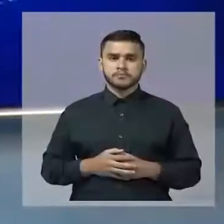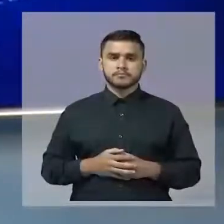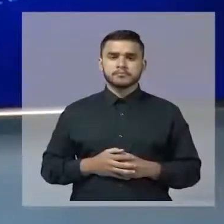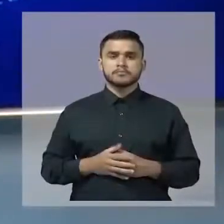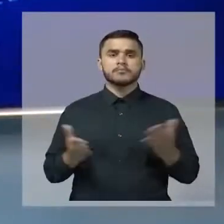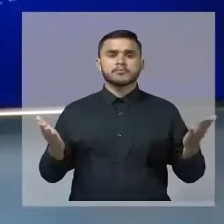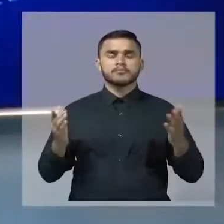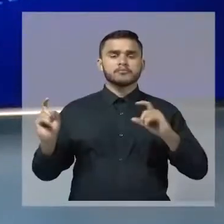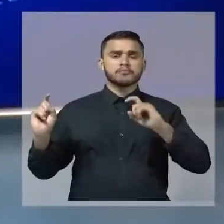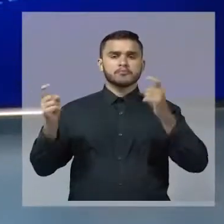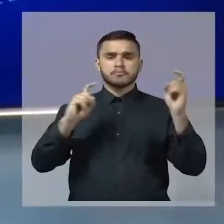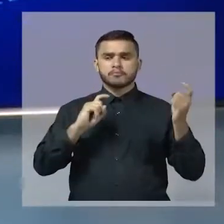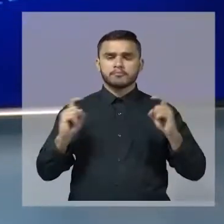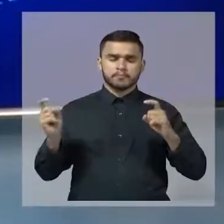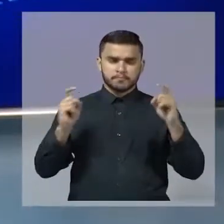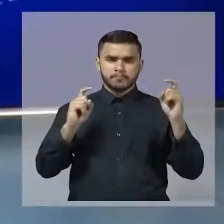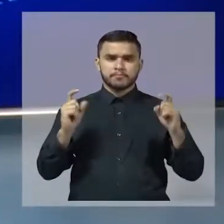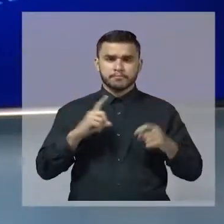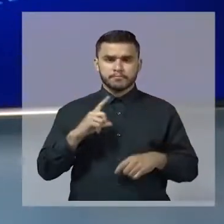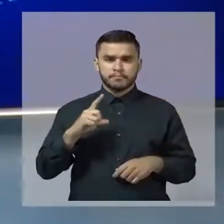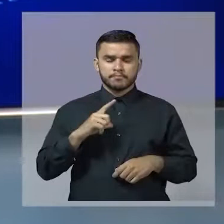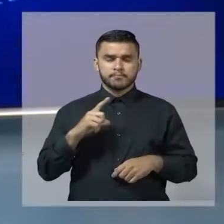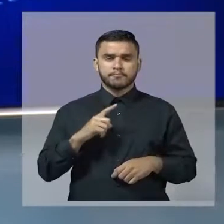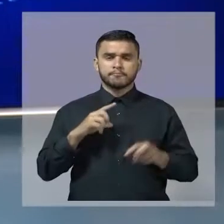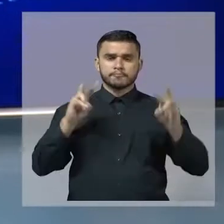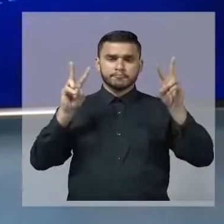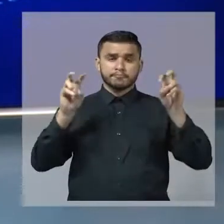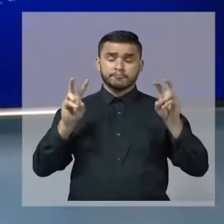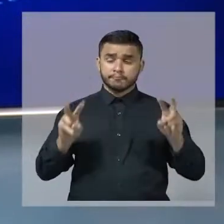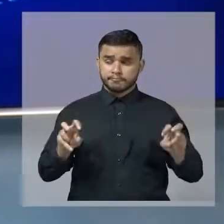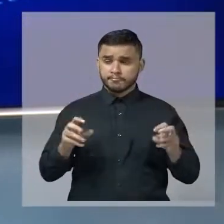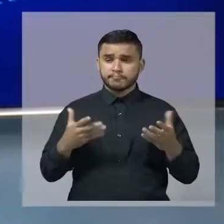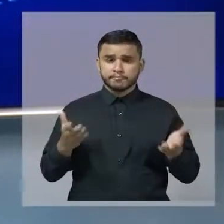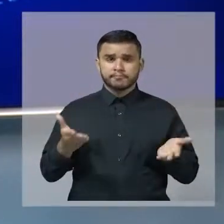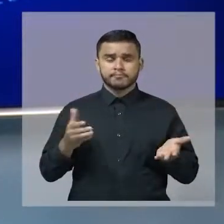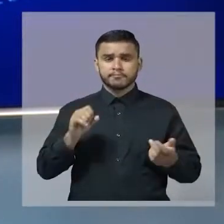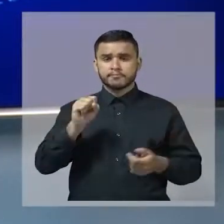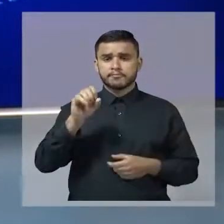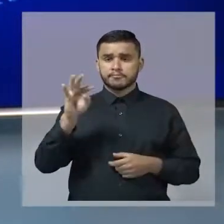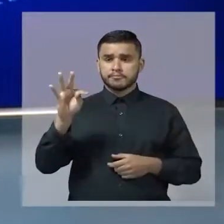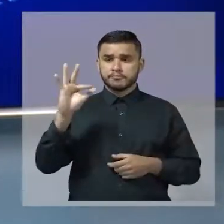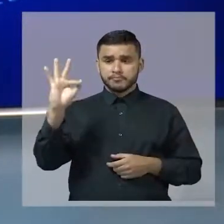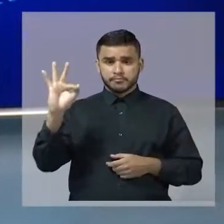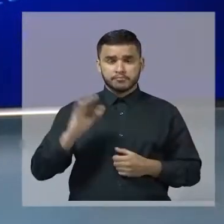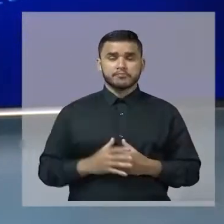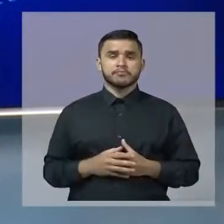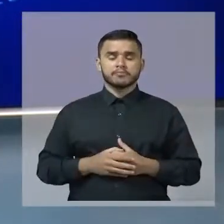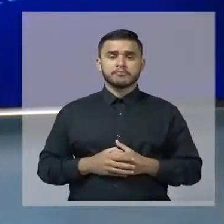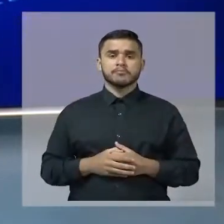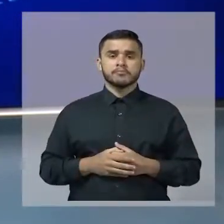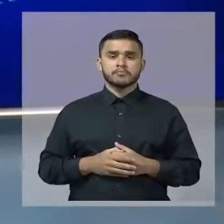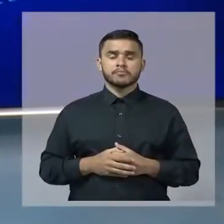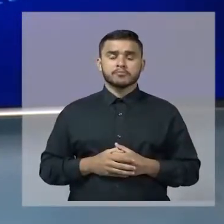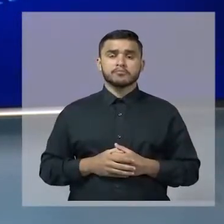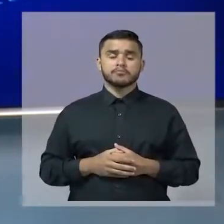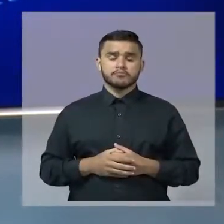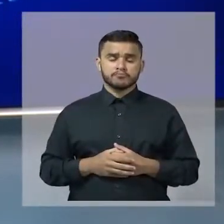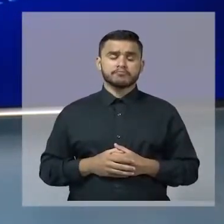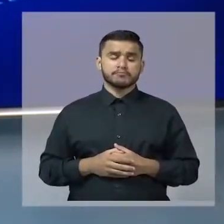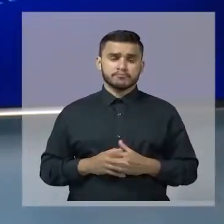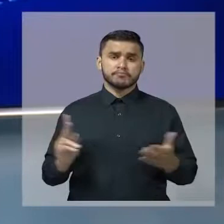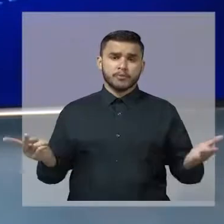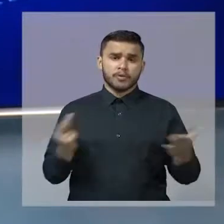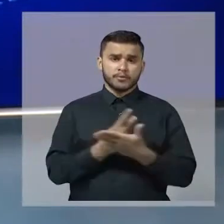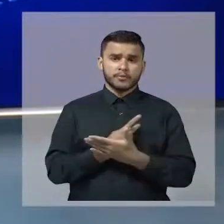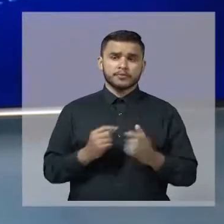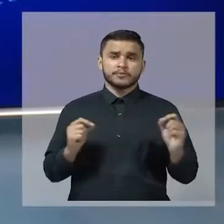Estamos discutindo as duas decisões do Supremo Tribunal Federal, a primeira e mais polêmica, que